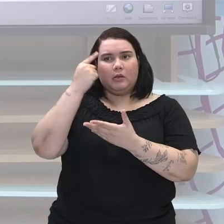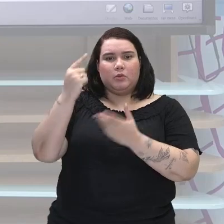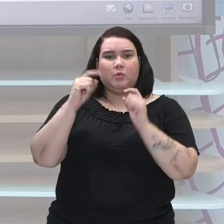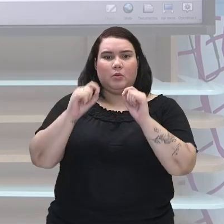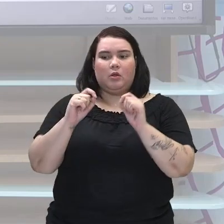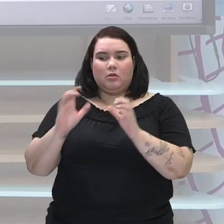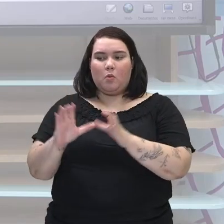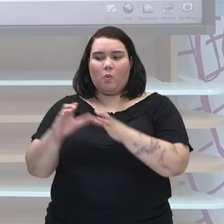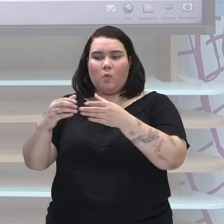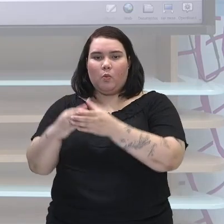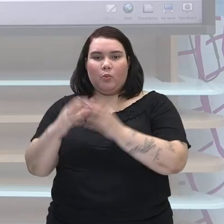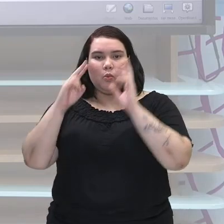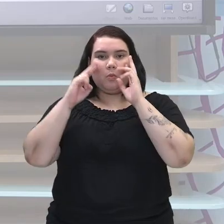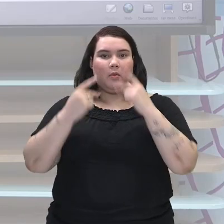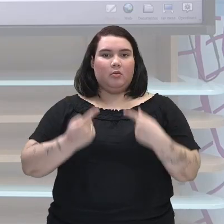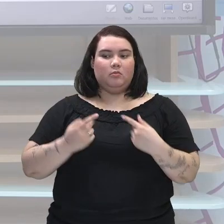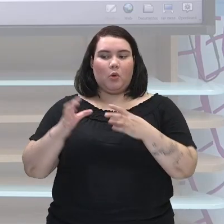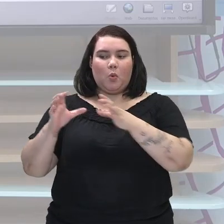de humanos.